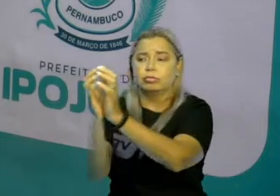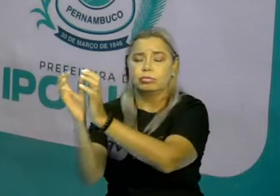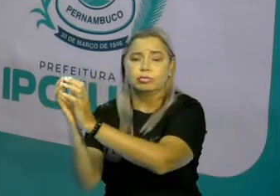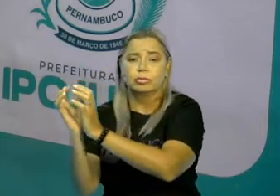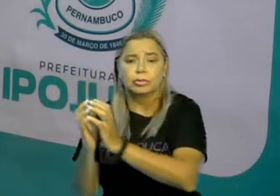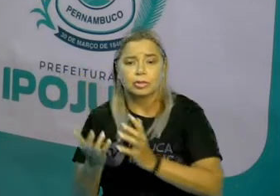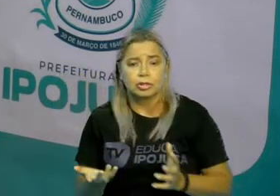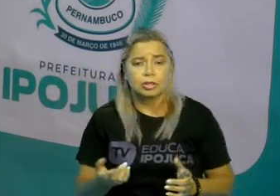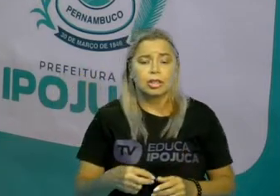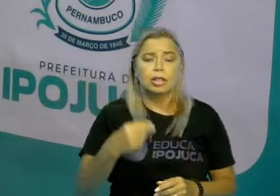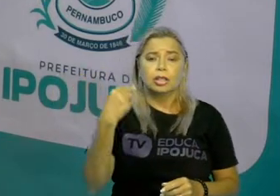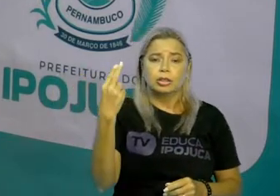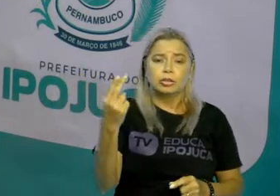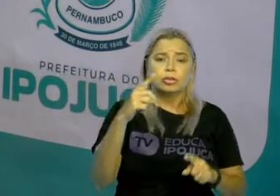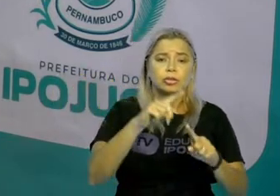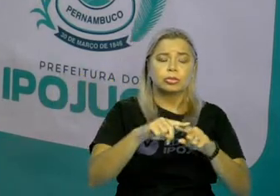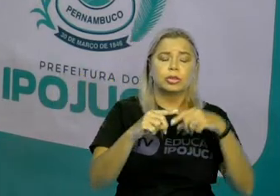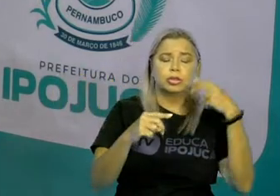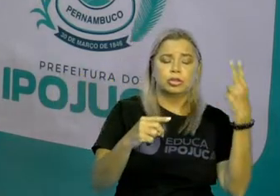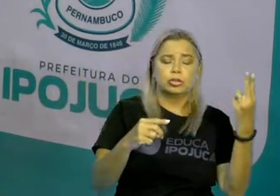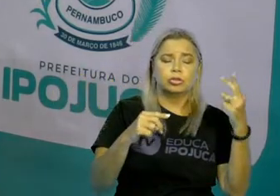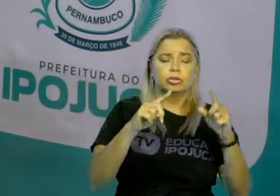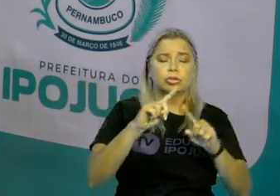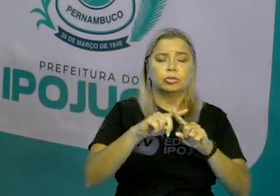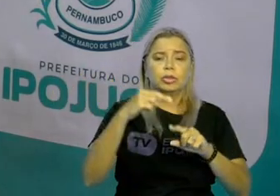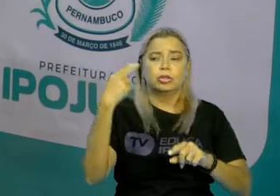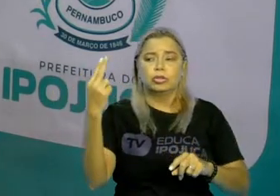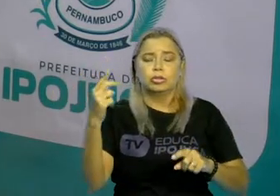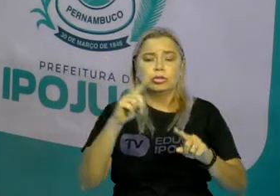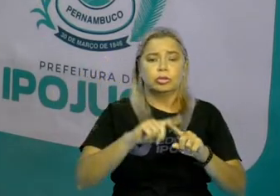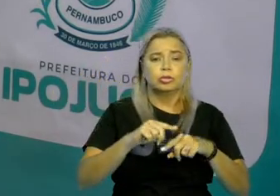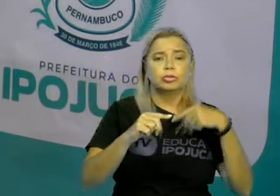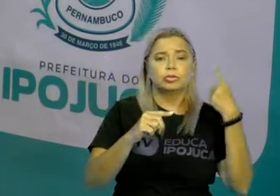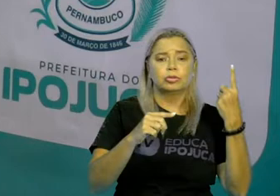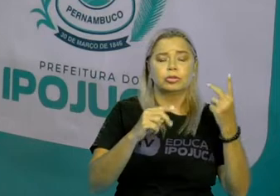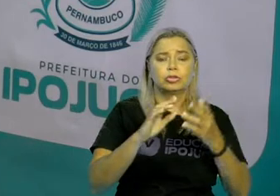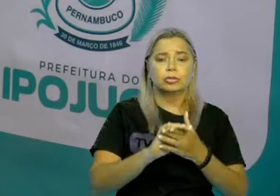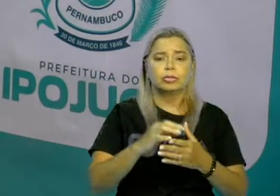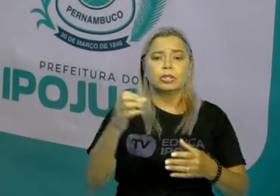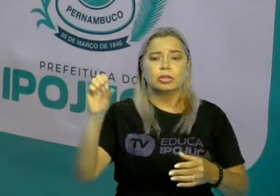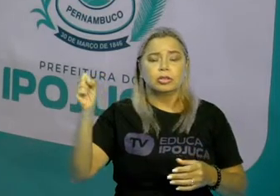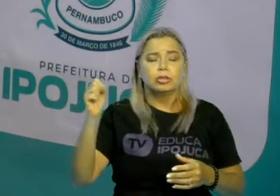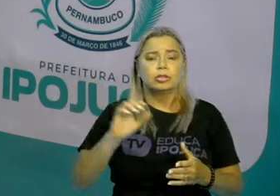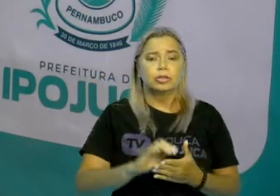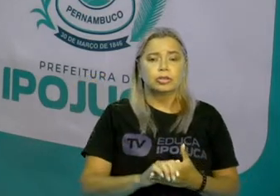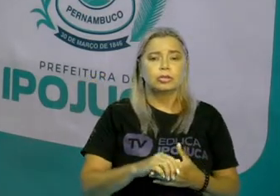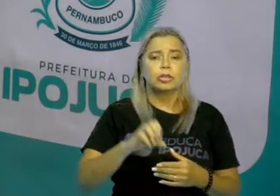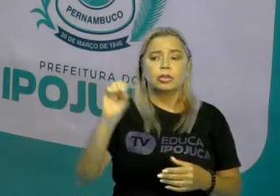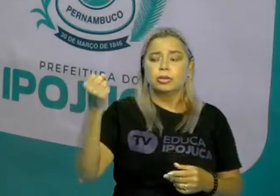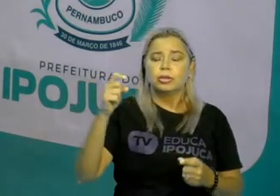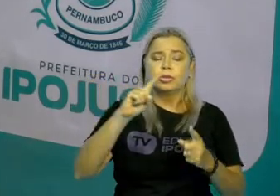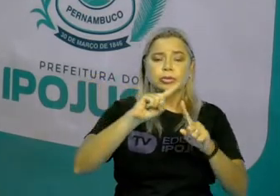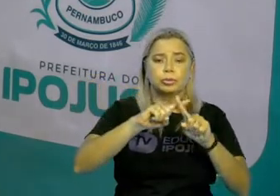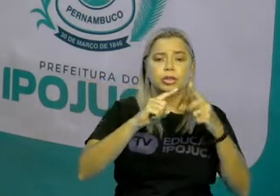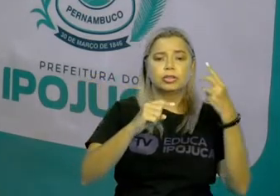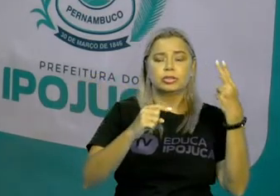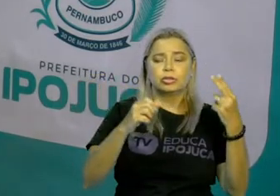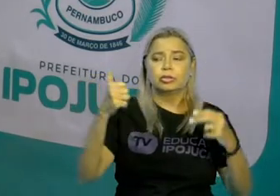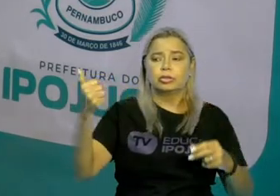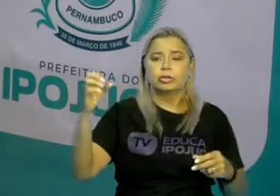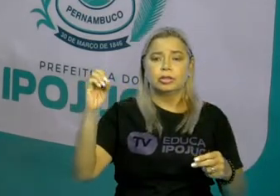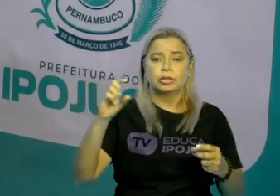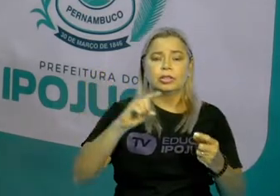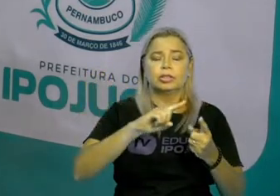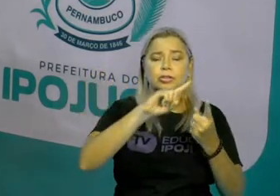dois mais 244 com mais 266 com mais 288 com mais dois